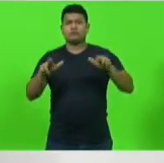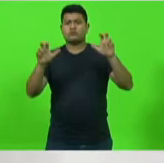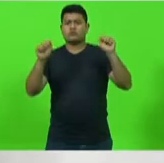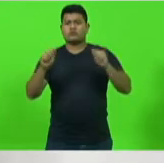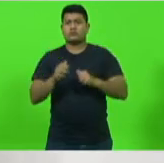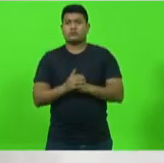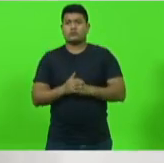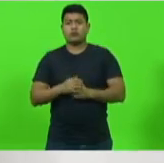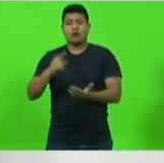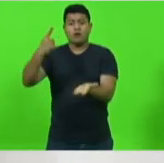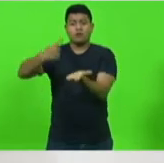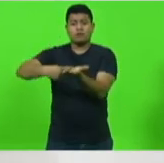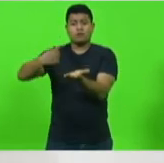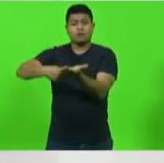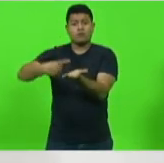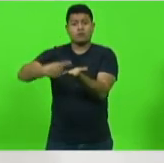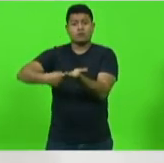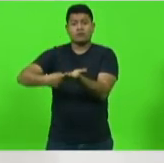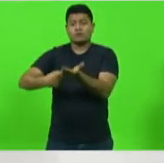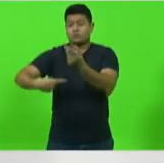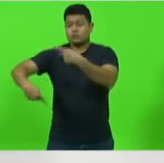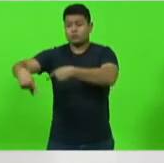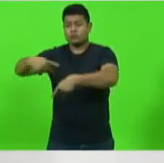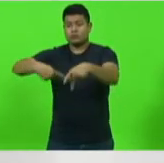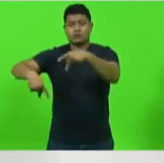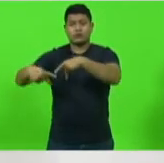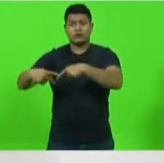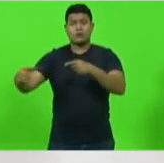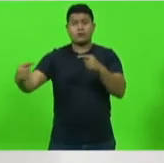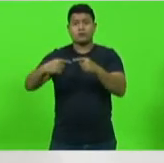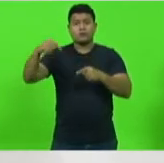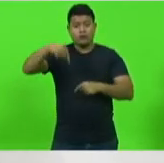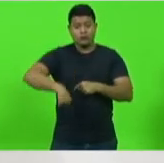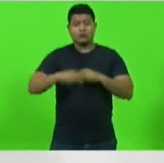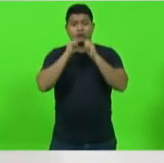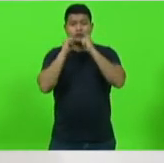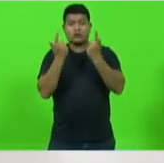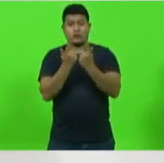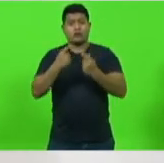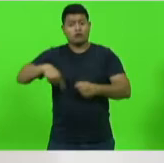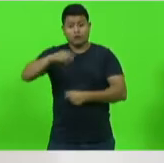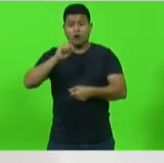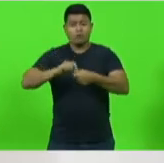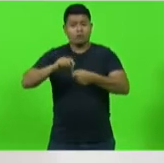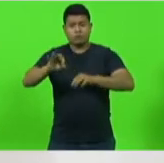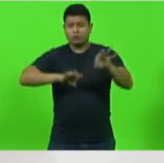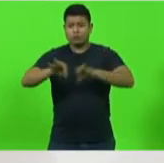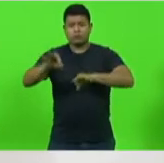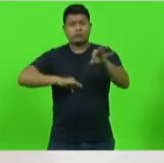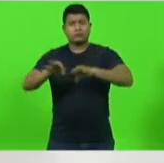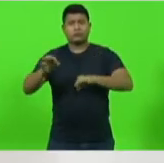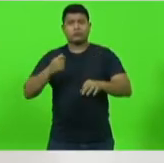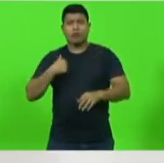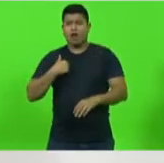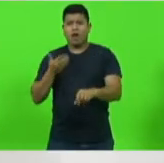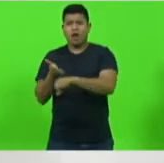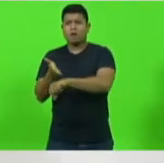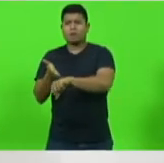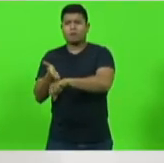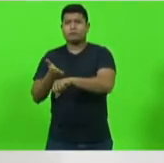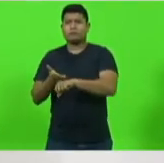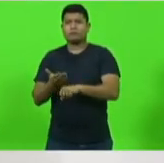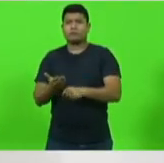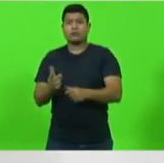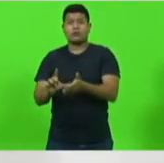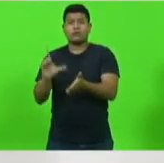Acordo com o povo de Santa Catarina é aqui que nós firmamos. Eu não participei de nenhuma